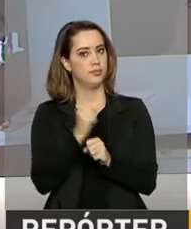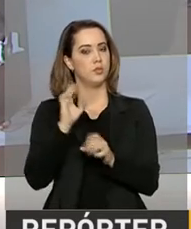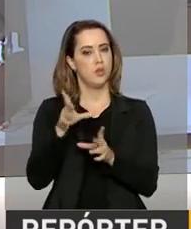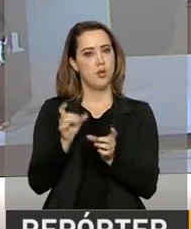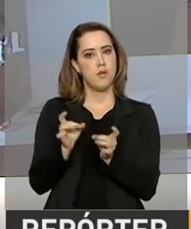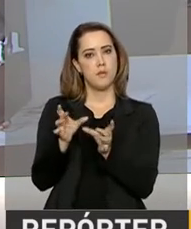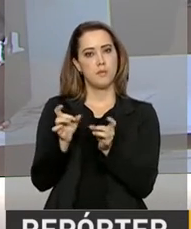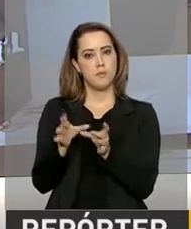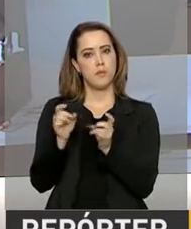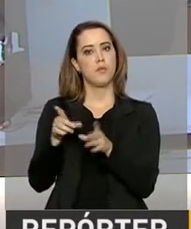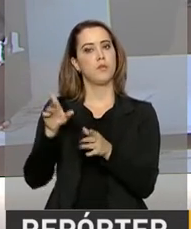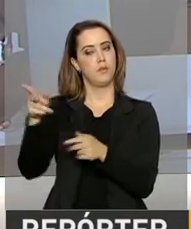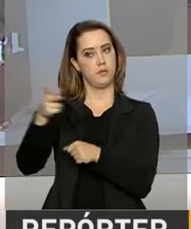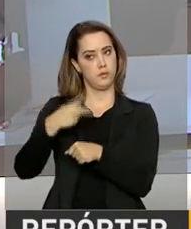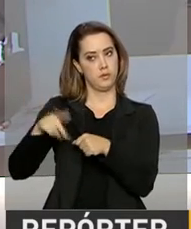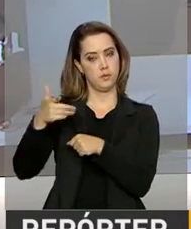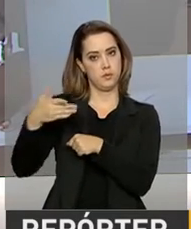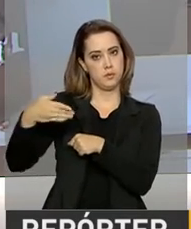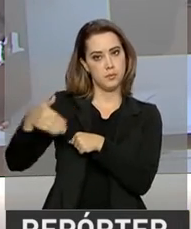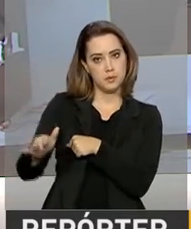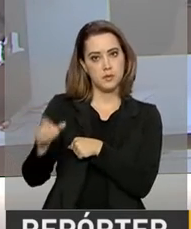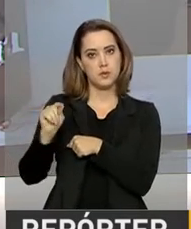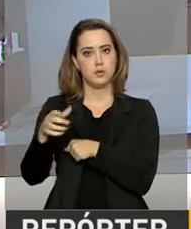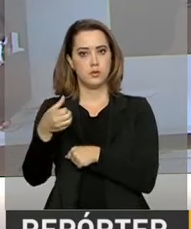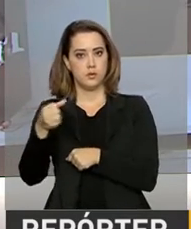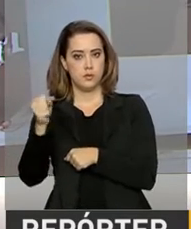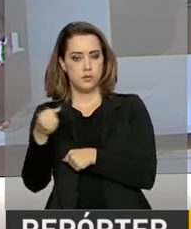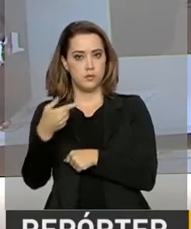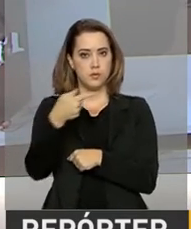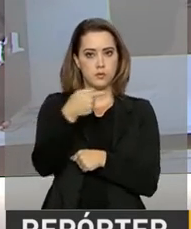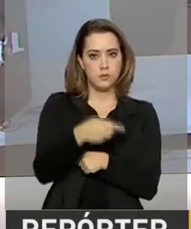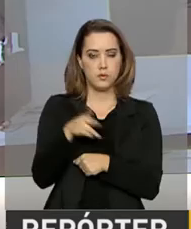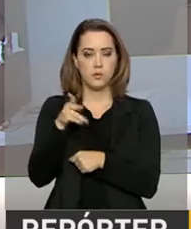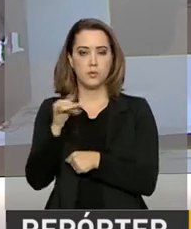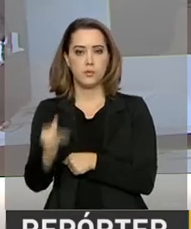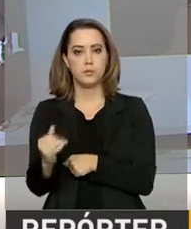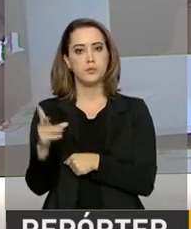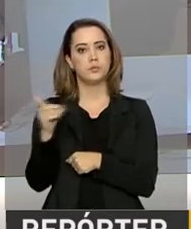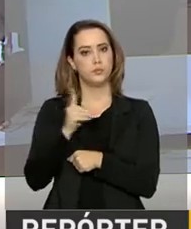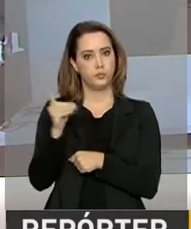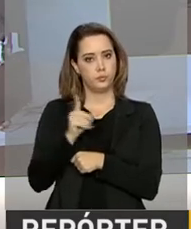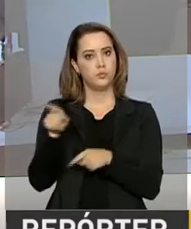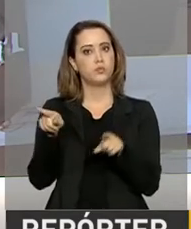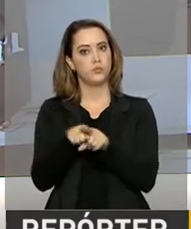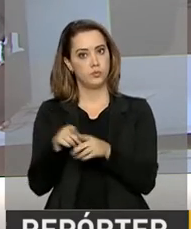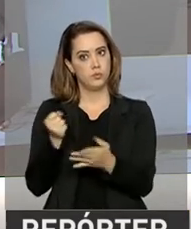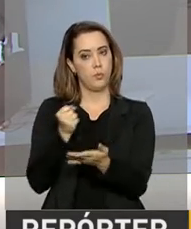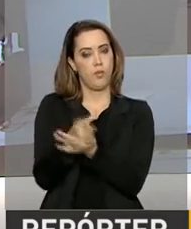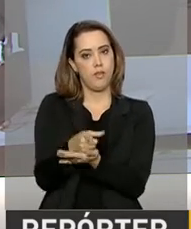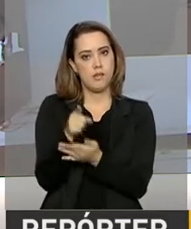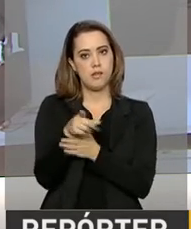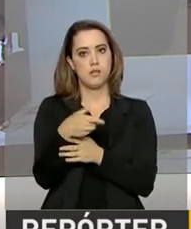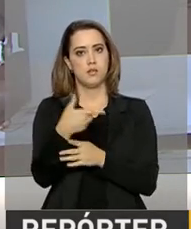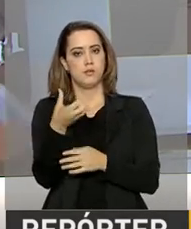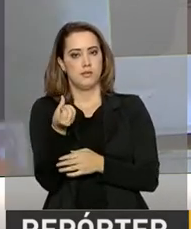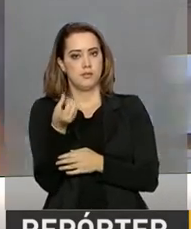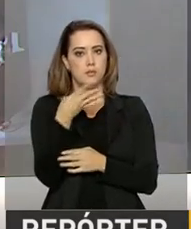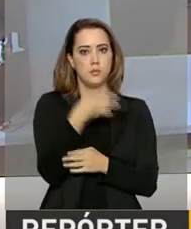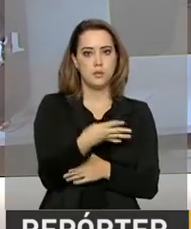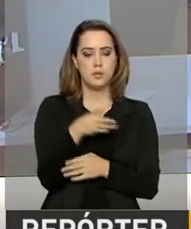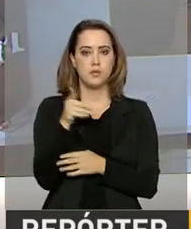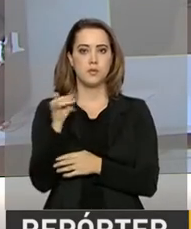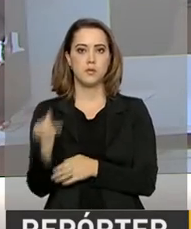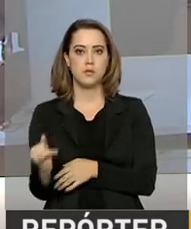totalizaram 87 bilhões e as compras 64 bilhões de dólares o que tem gerado até